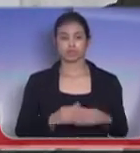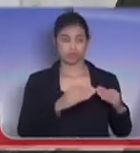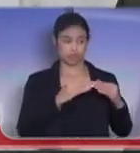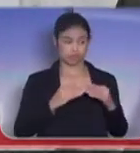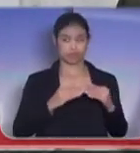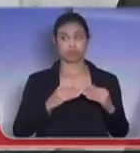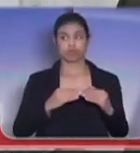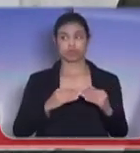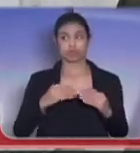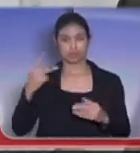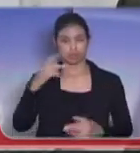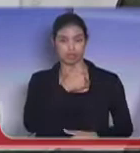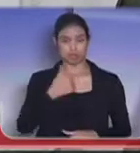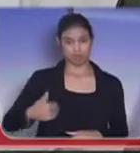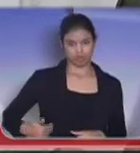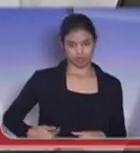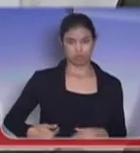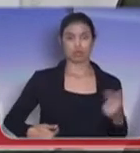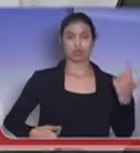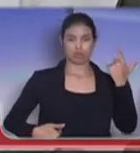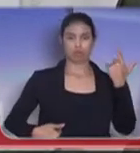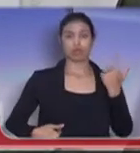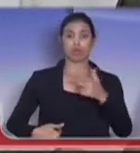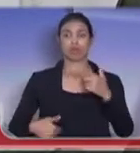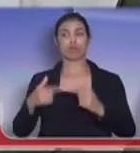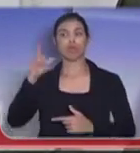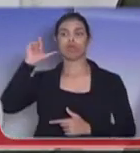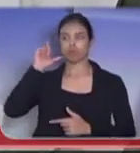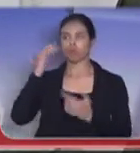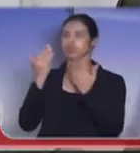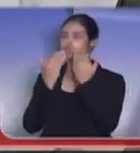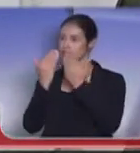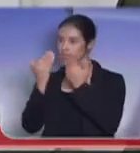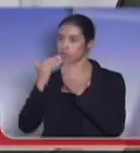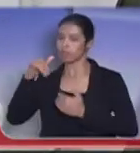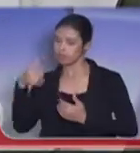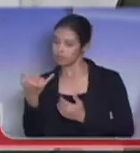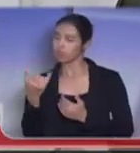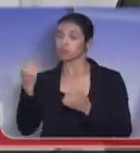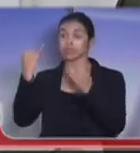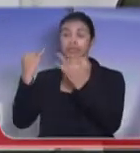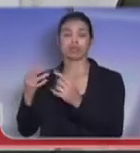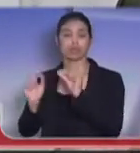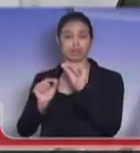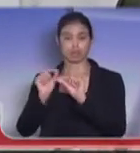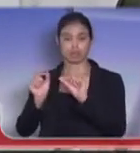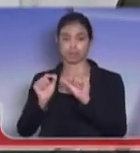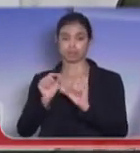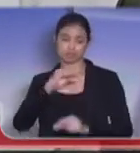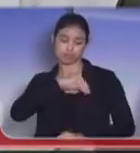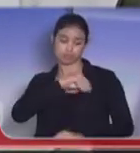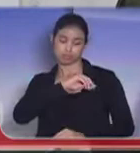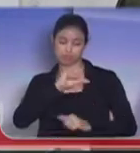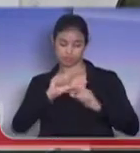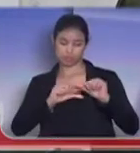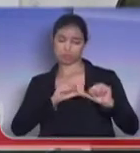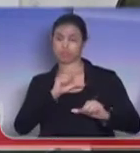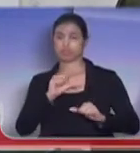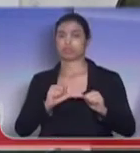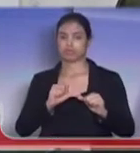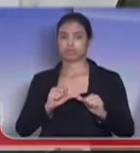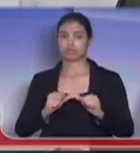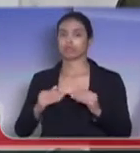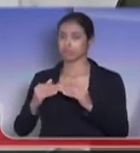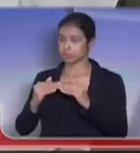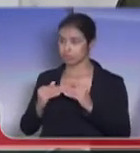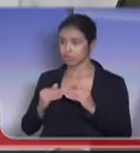governador do estado tivemos fonte nova lei de conversão desse assunto aproveitamos a oportunidade para falar sobre o reajuste da polícia militar